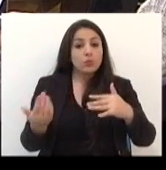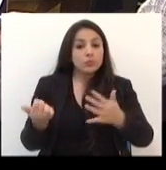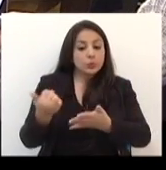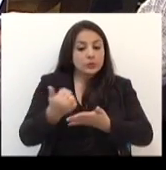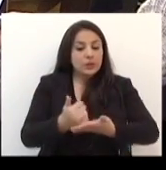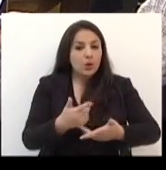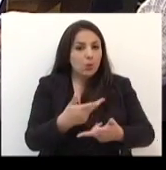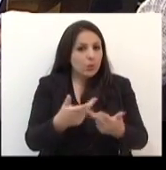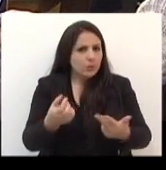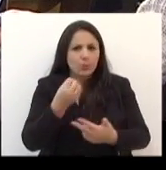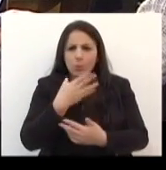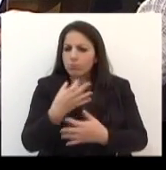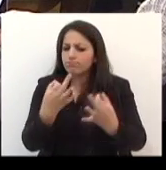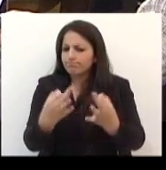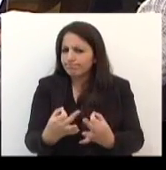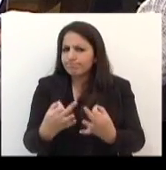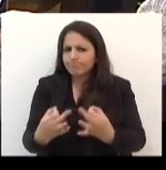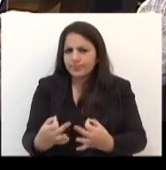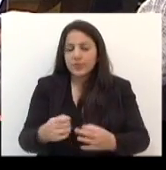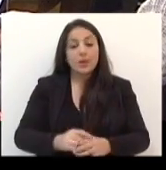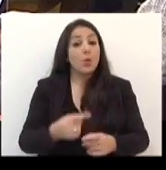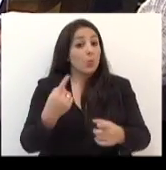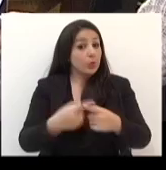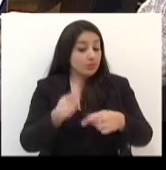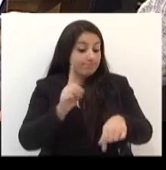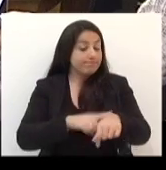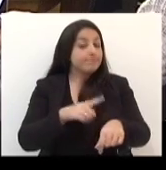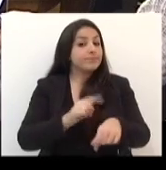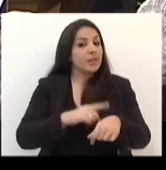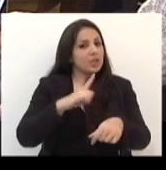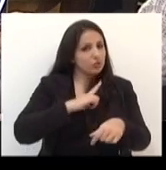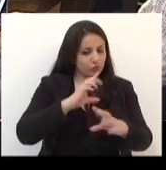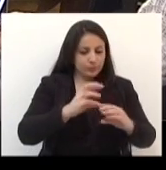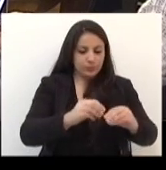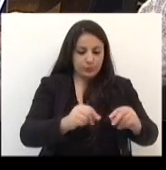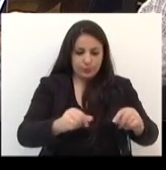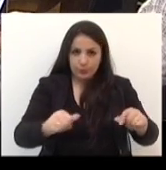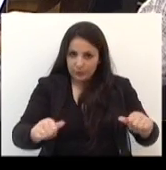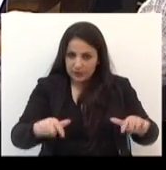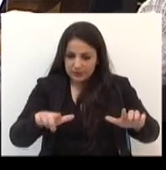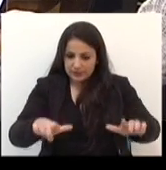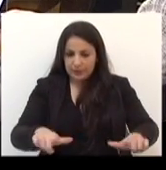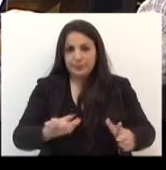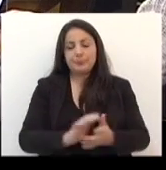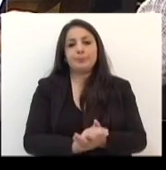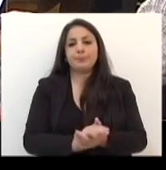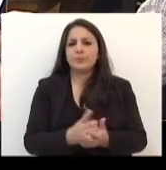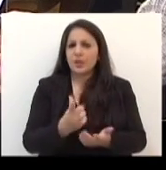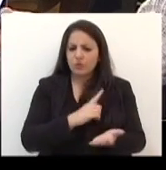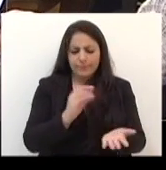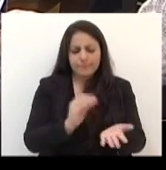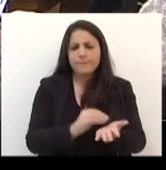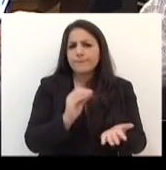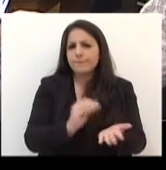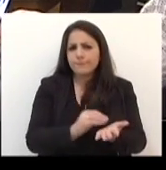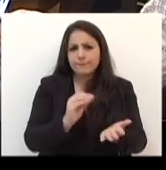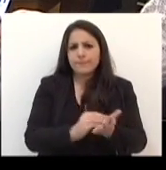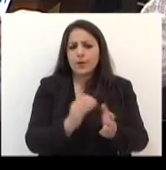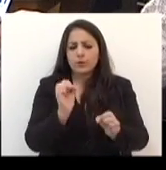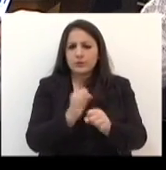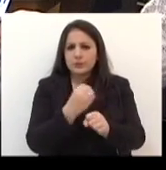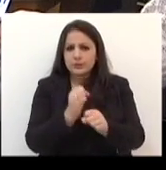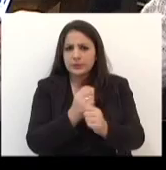fato. Realmente, naquela época existia terra, naquela época existia falta de mão de